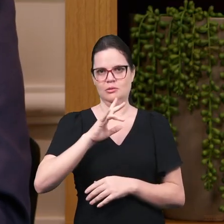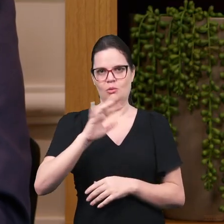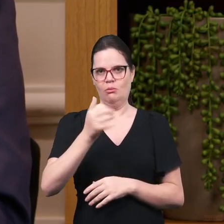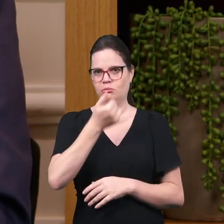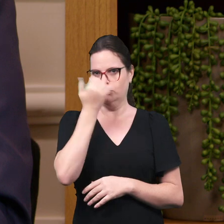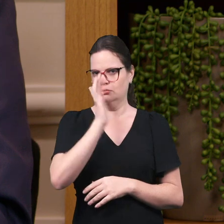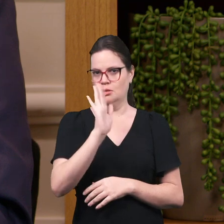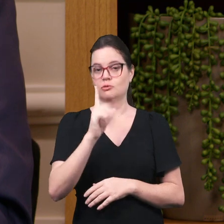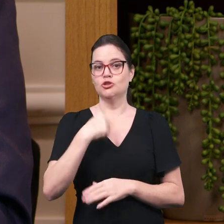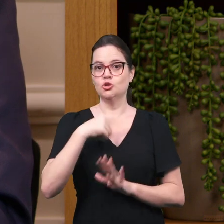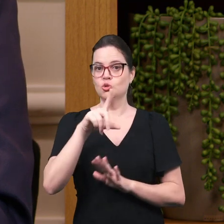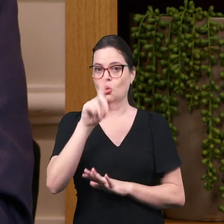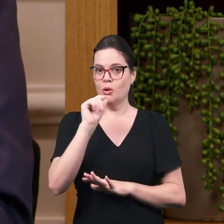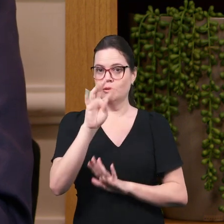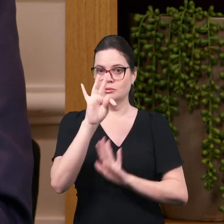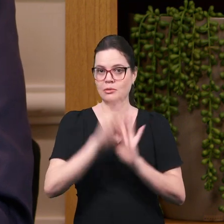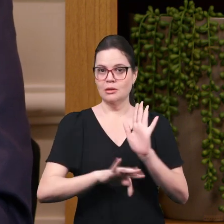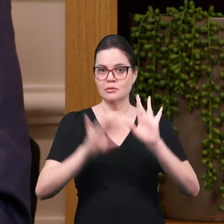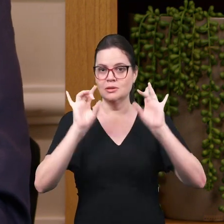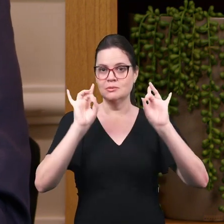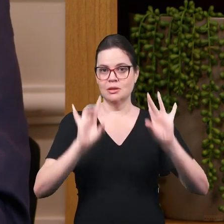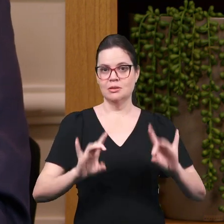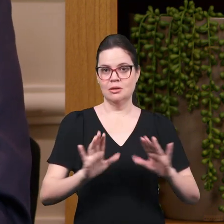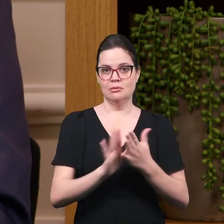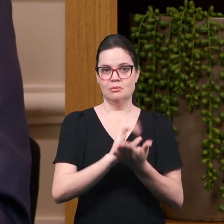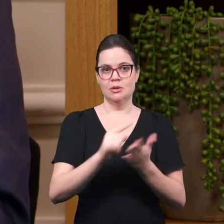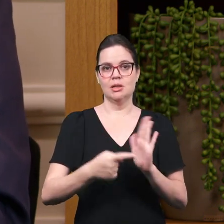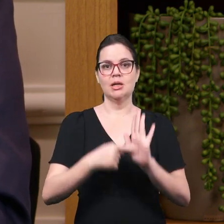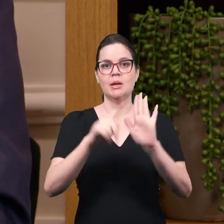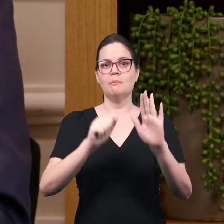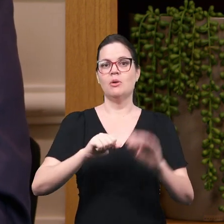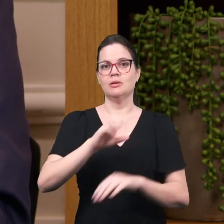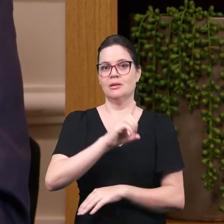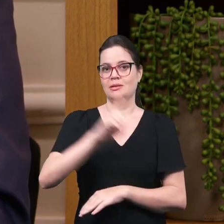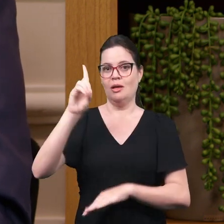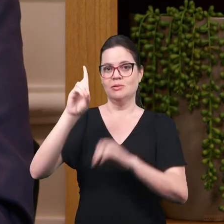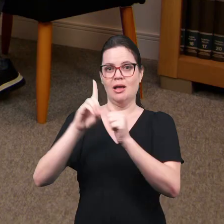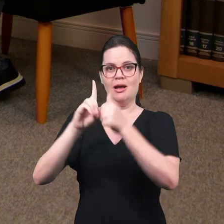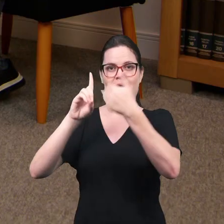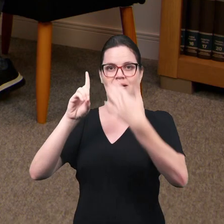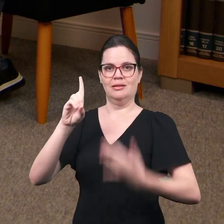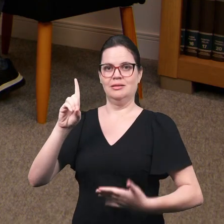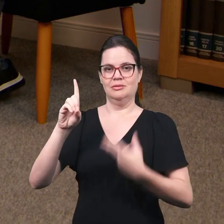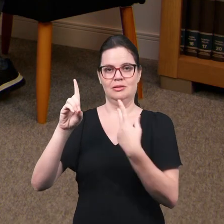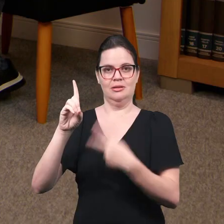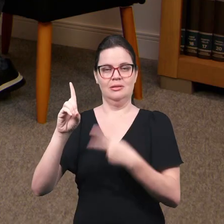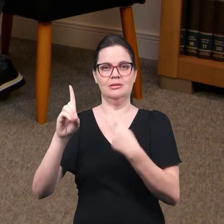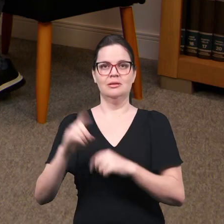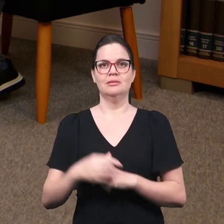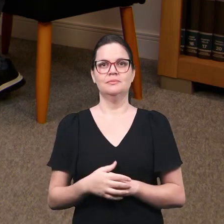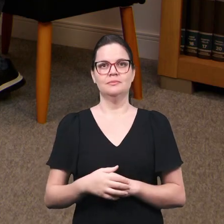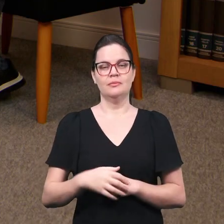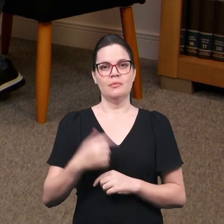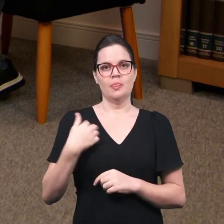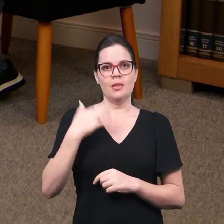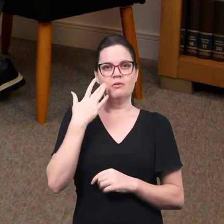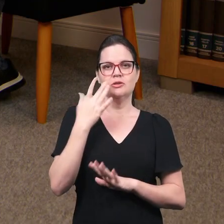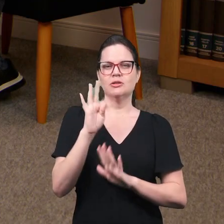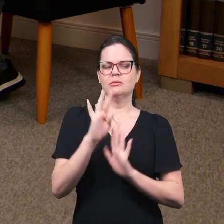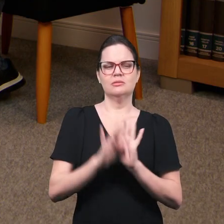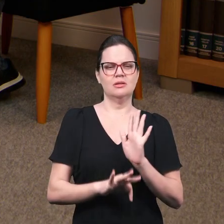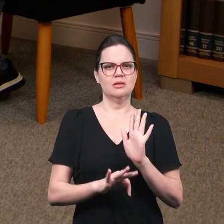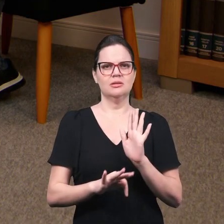especial dentro da Bíblia, que revelam os atributos de Deus. Talvez, né, pastor Fernando, um dos